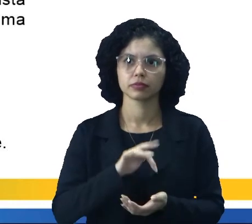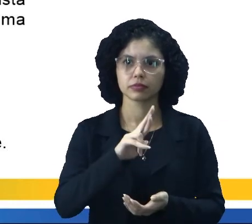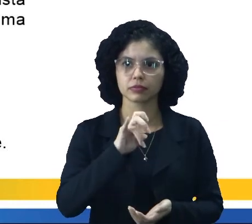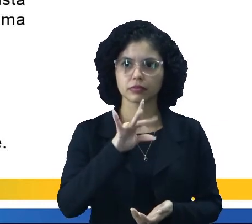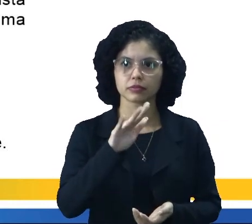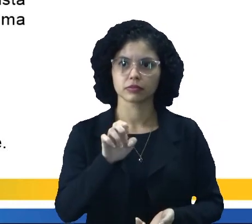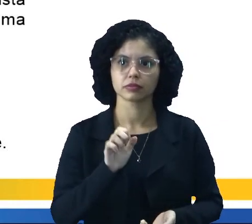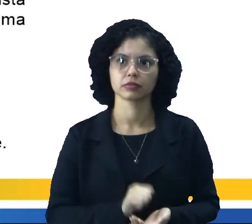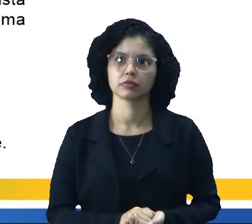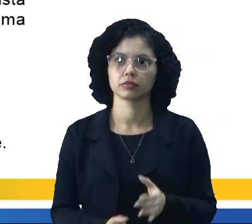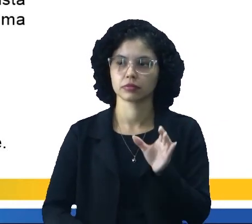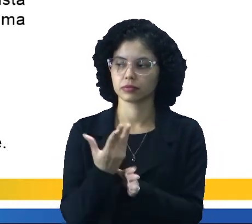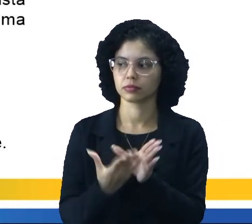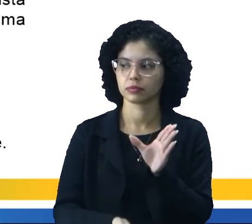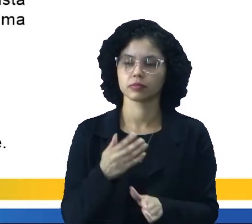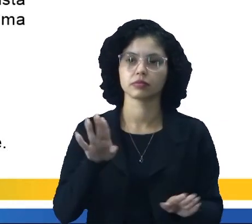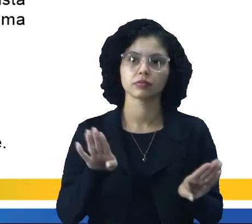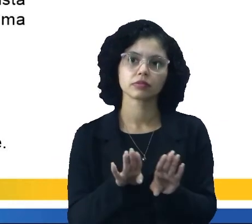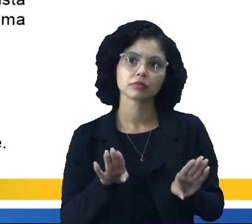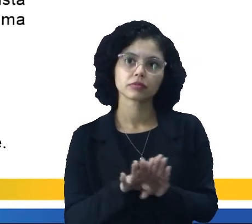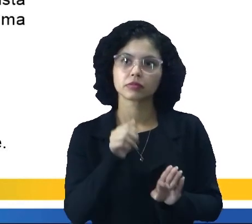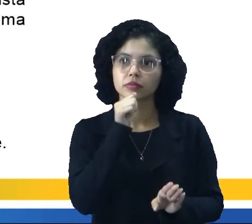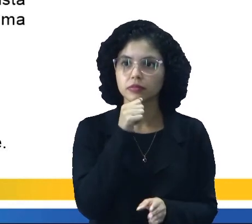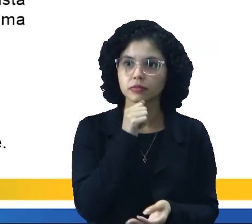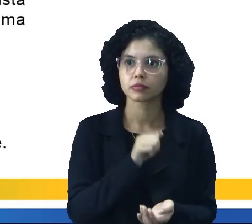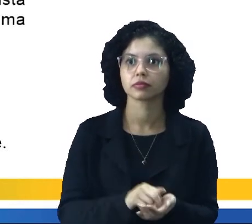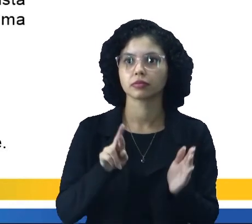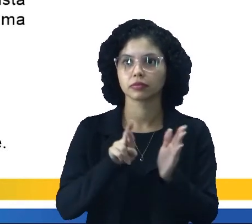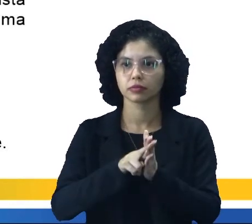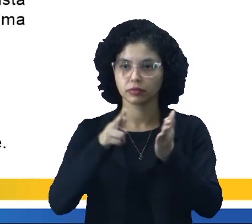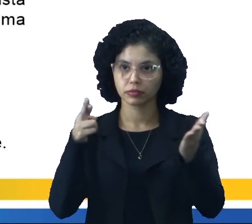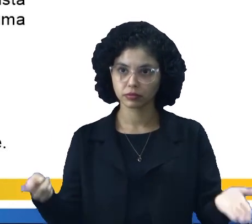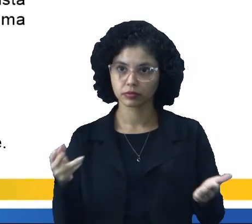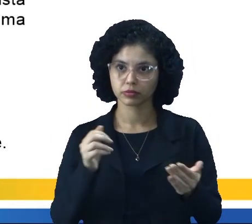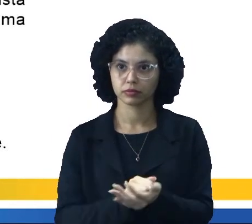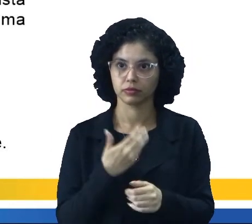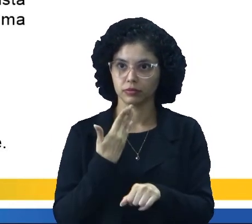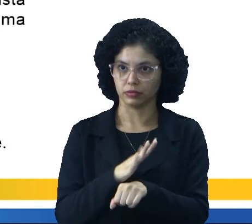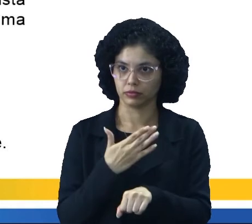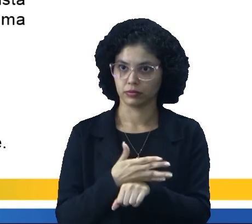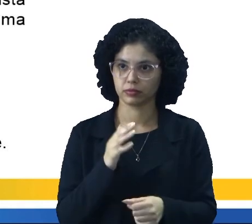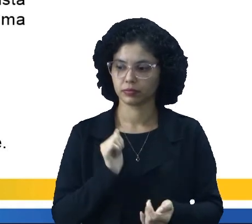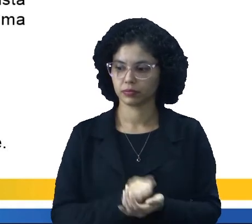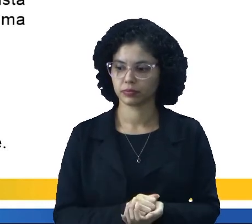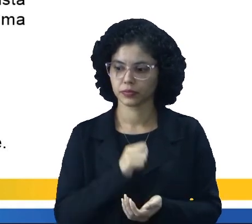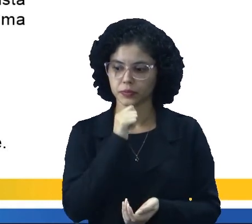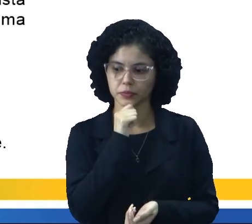as feminilidades produzidas pela mídia nas revistas mencionadas a práticas de